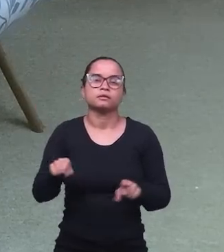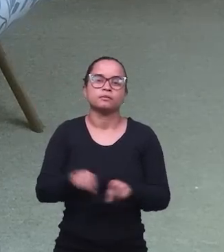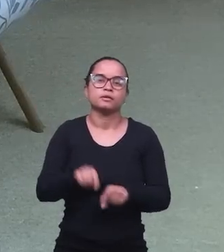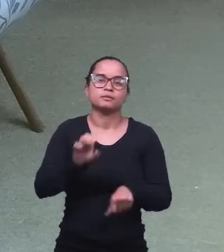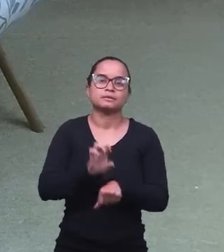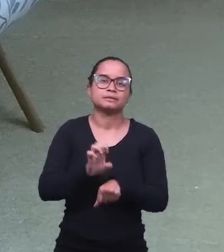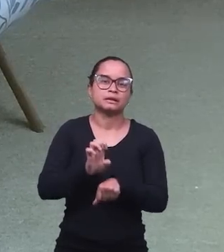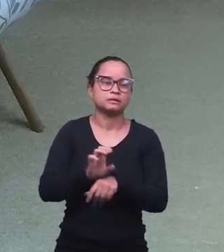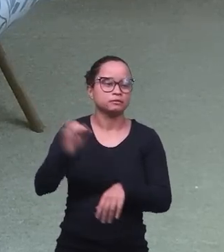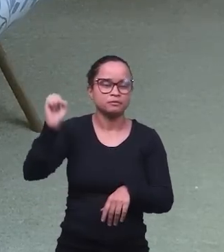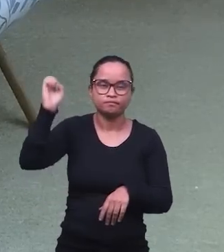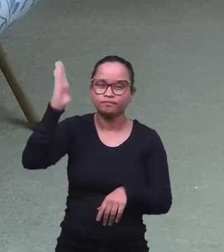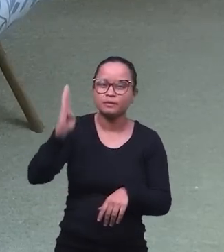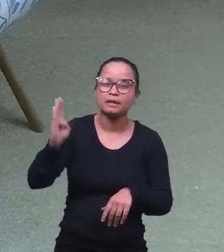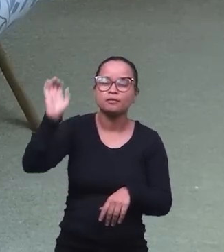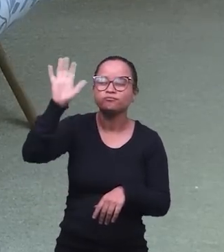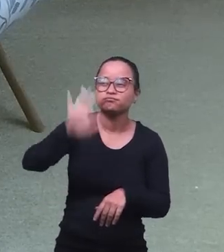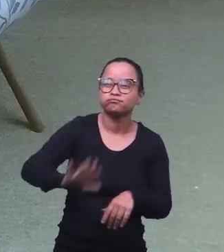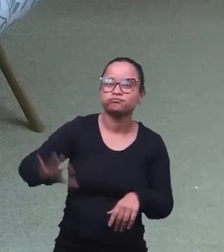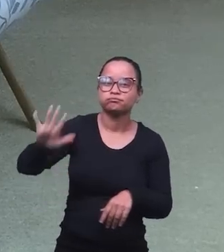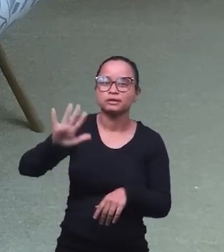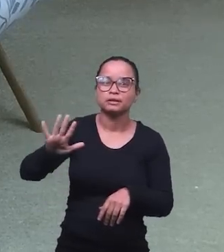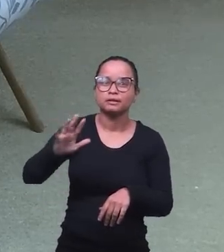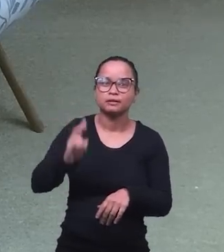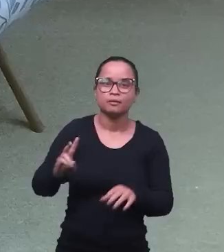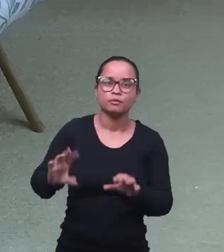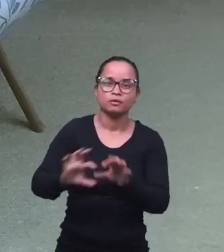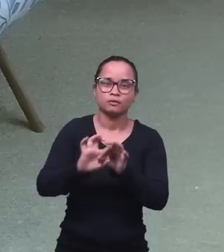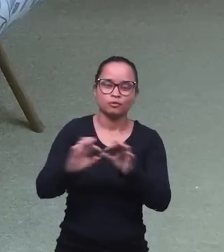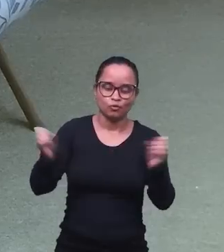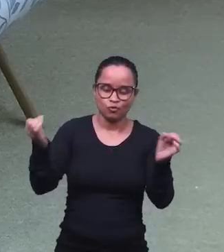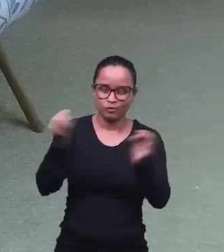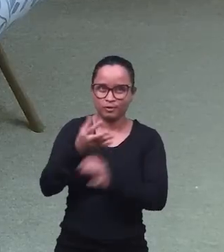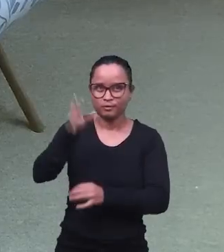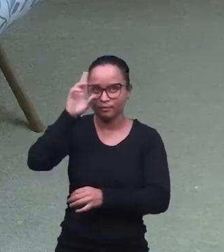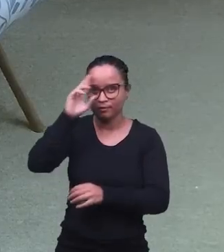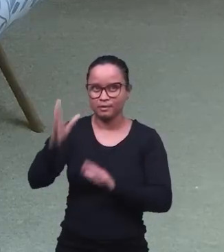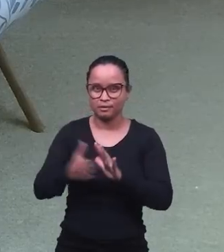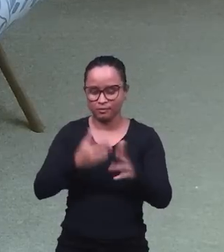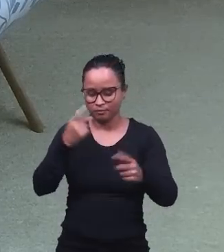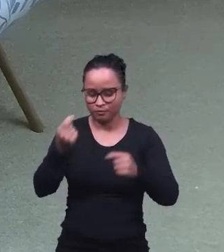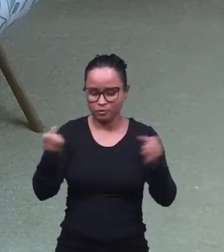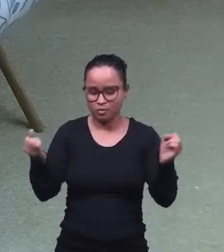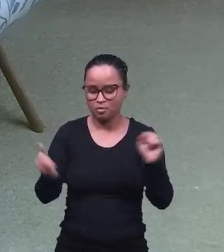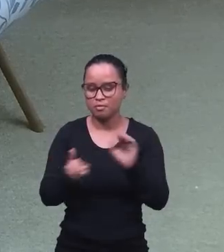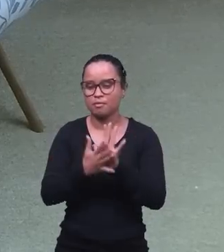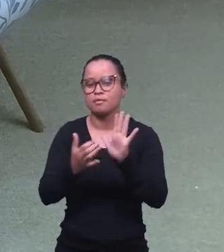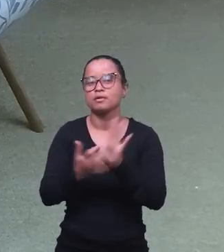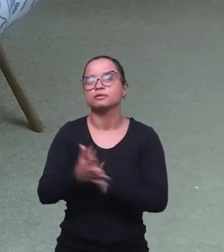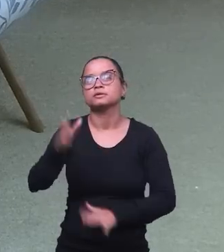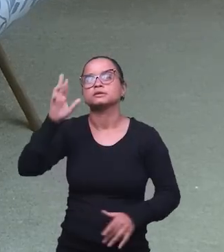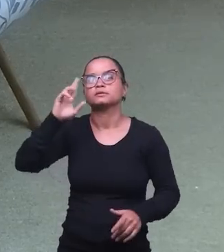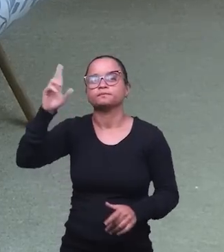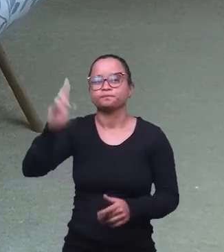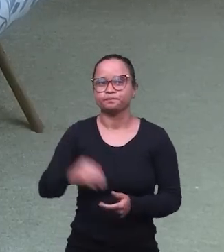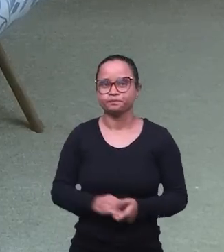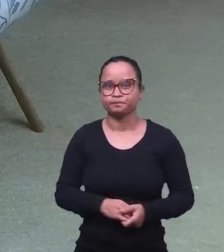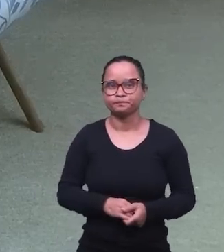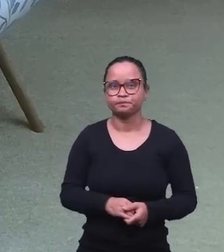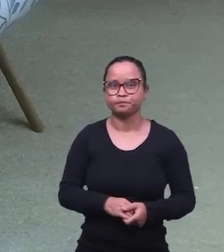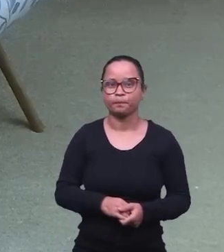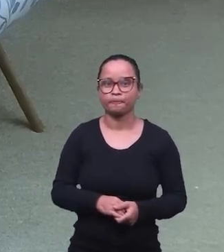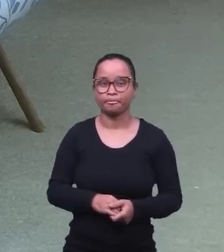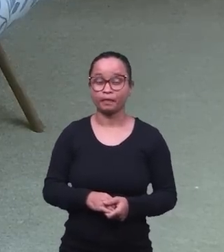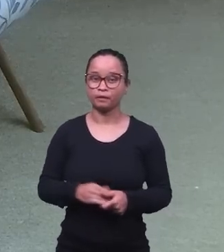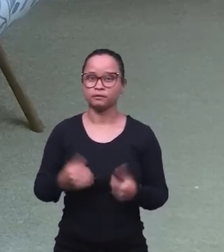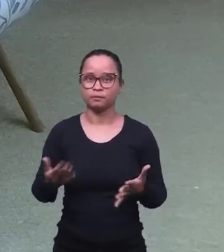inteiro, elas são unânimes em fazer a mesma afirmação, e nós glorificamos Aleluia, muito louvado ao Senhor seja o por nome do isso. Senhor. né? Glória a